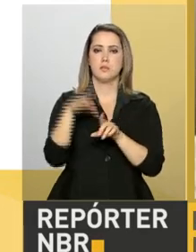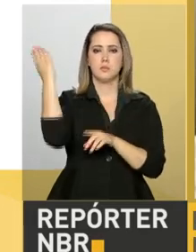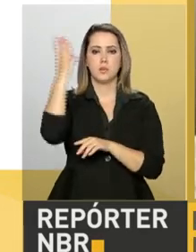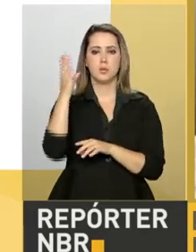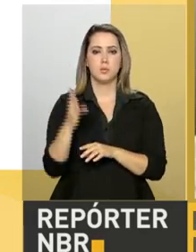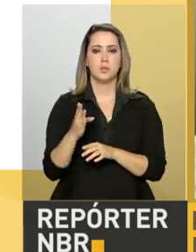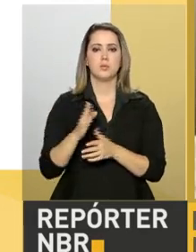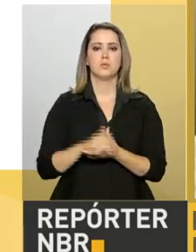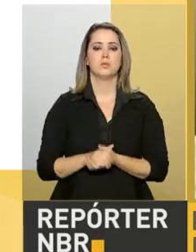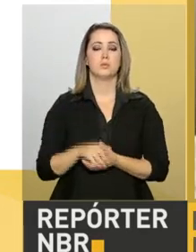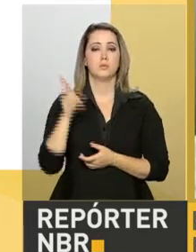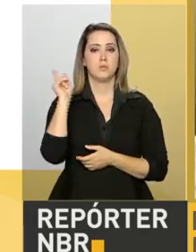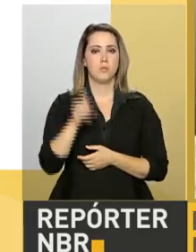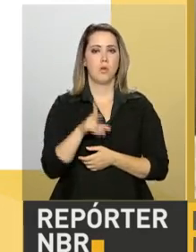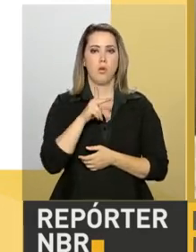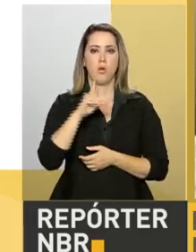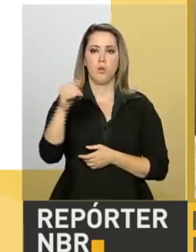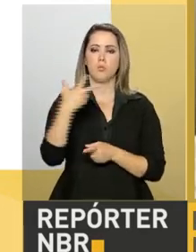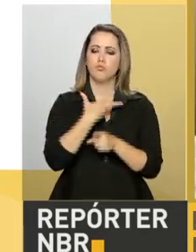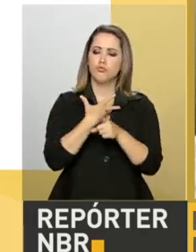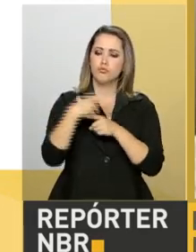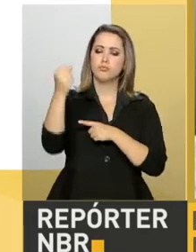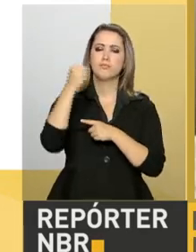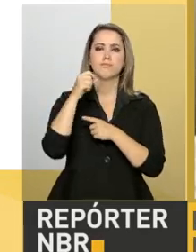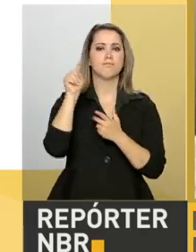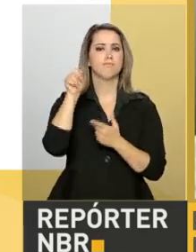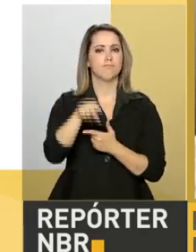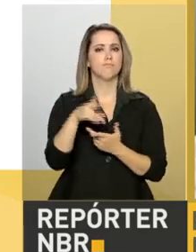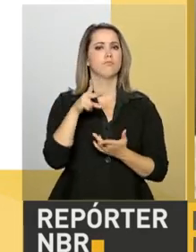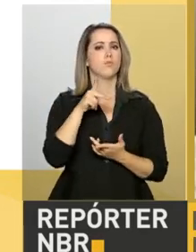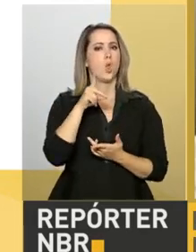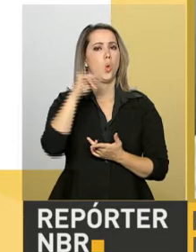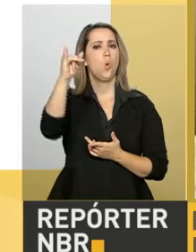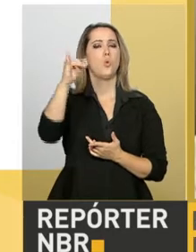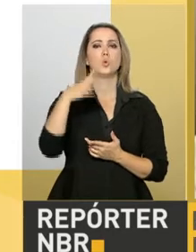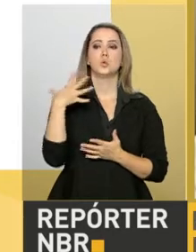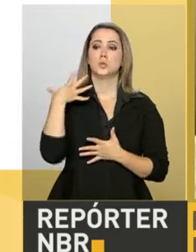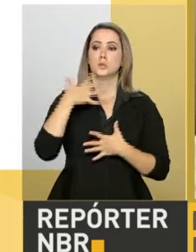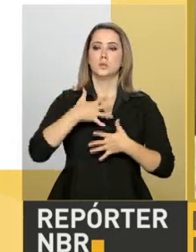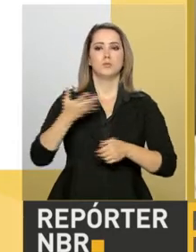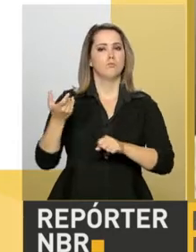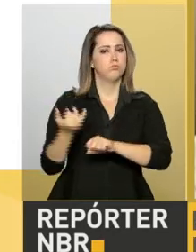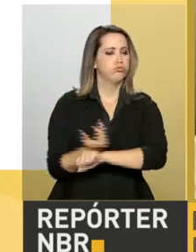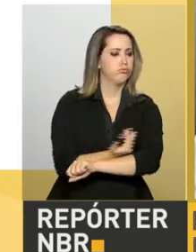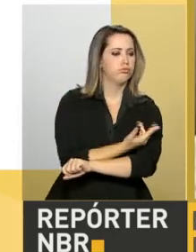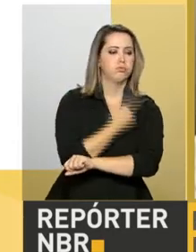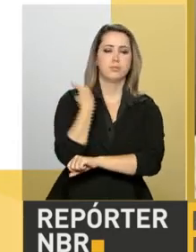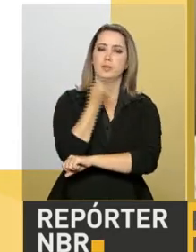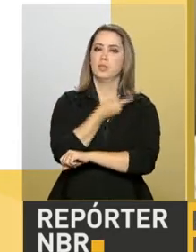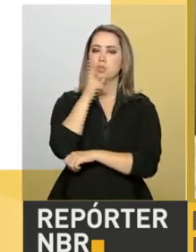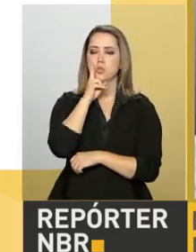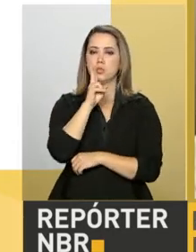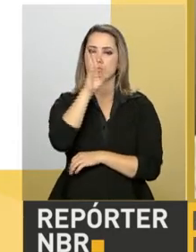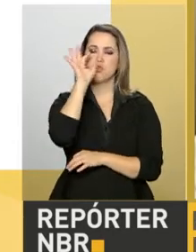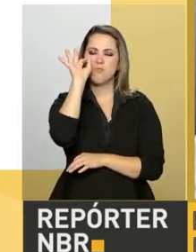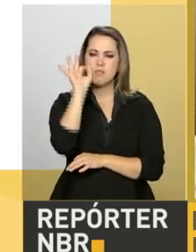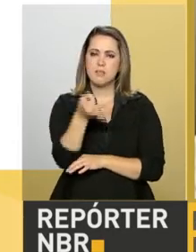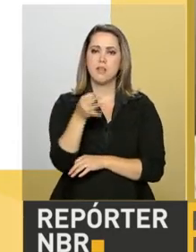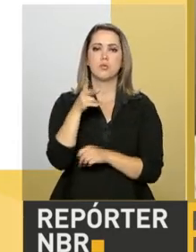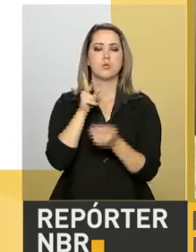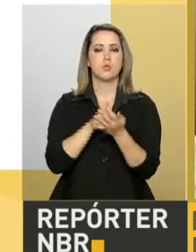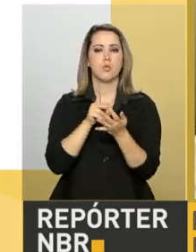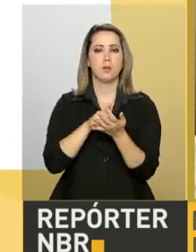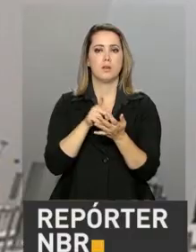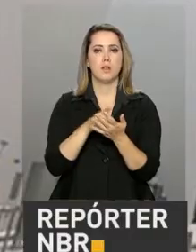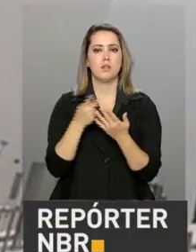Brasil como um todo. É um dia de vitória, é um dia, eu diria, emocionante, em que a gente pôde ver, de fato, funcionar